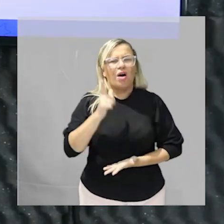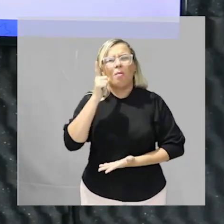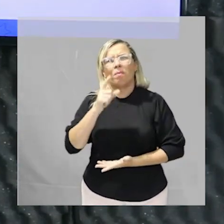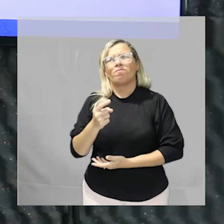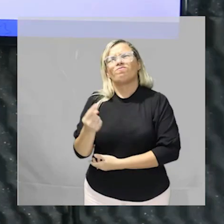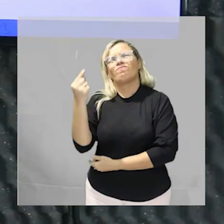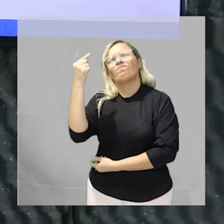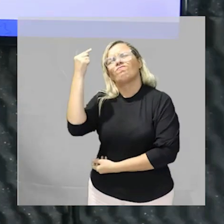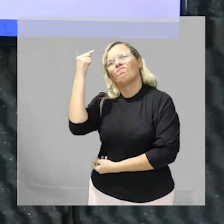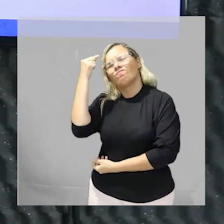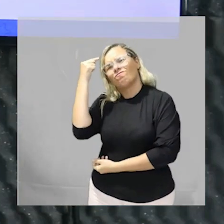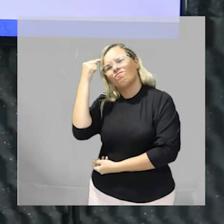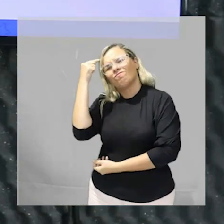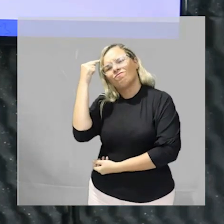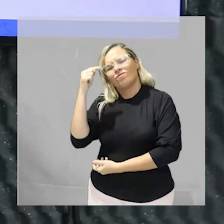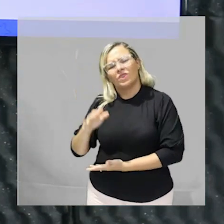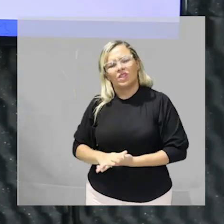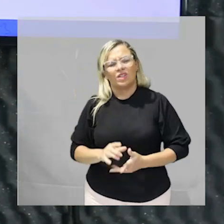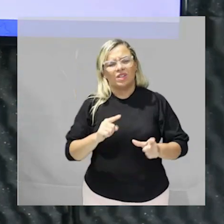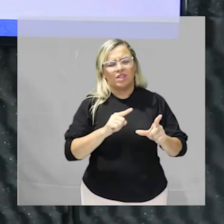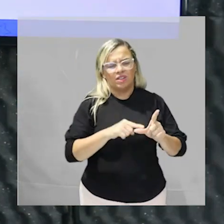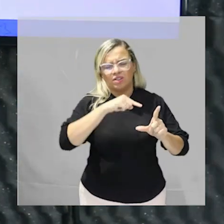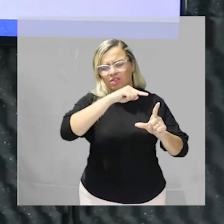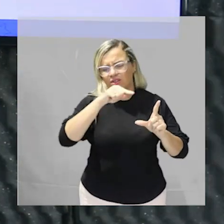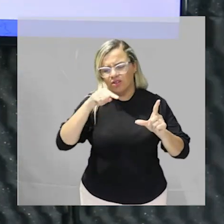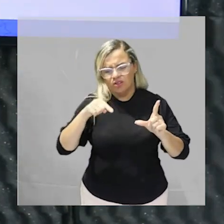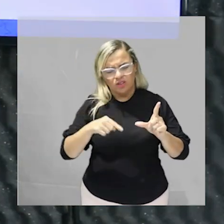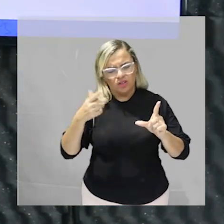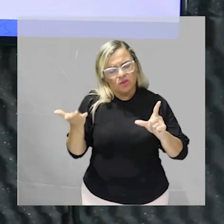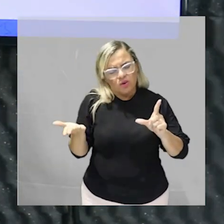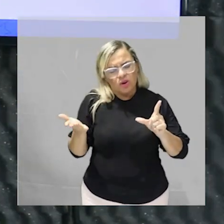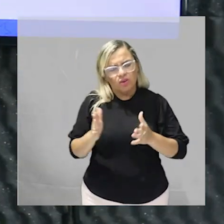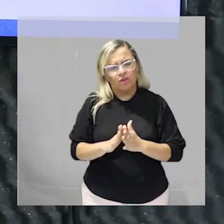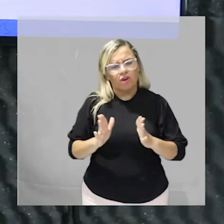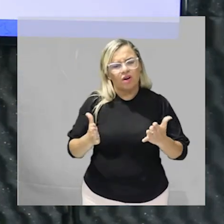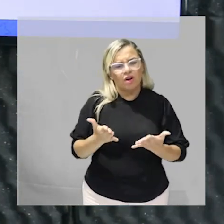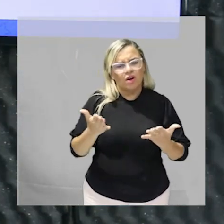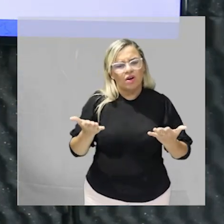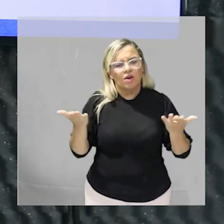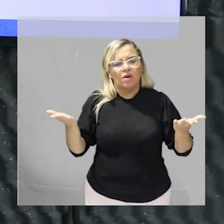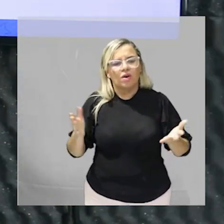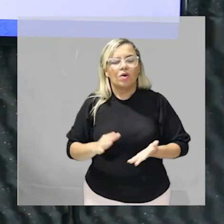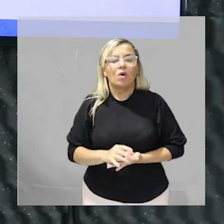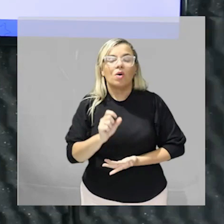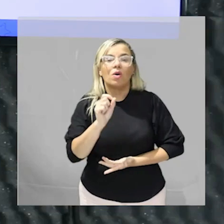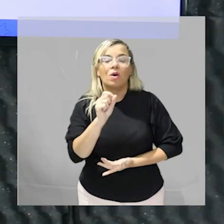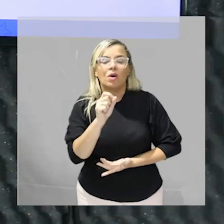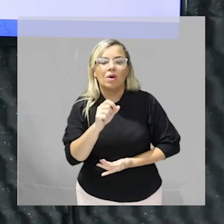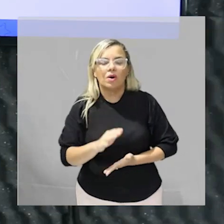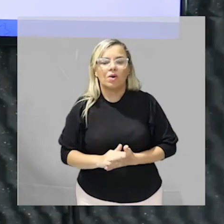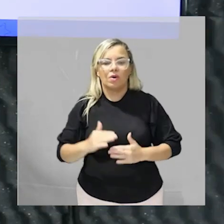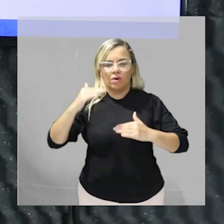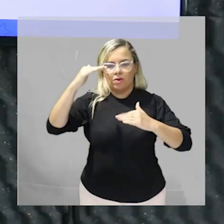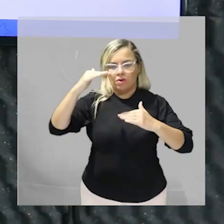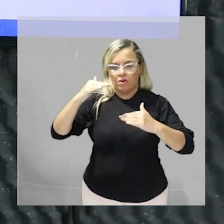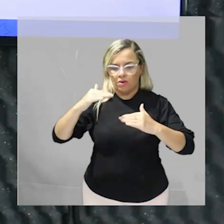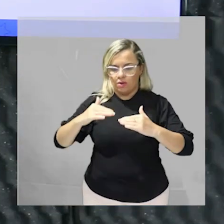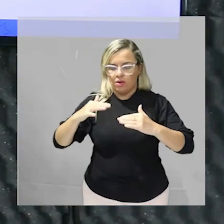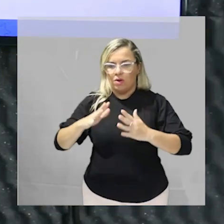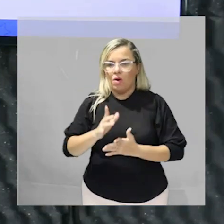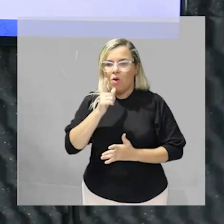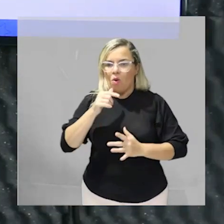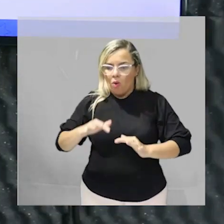imaginar que dentro dessas alternativas, alguma delas vai contribuir, né? Para quê, Marcos? Para a diminuição das